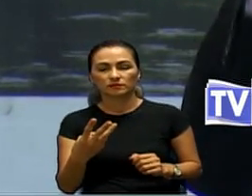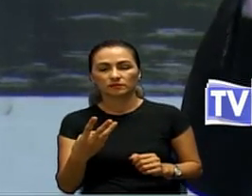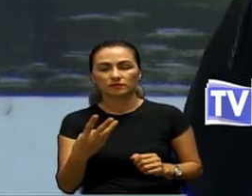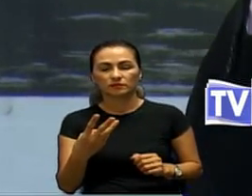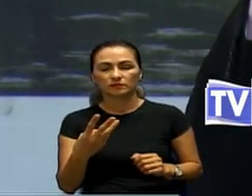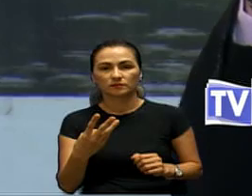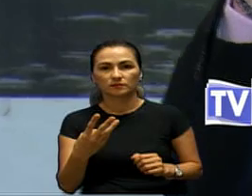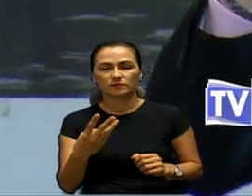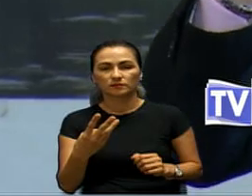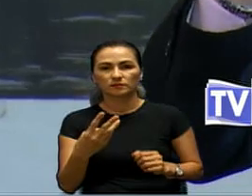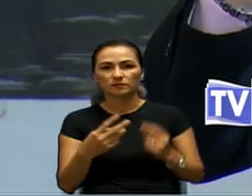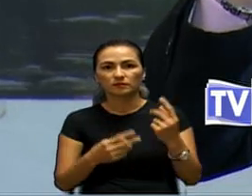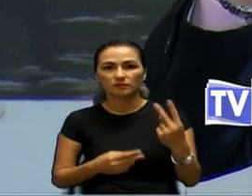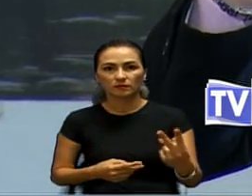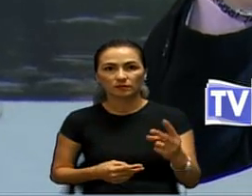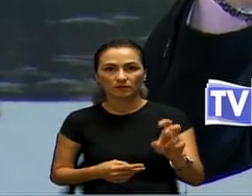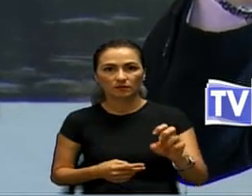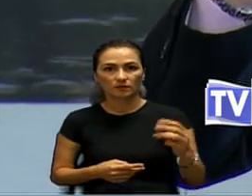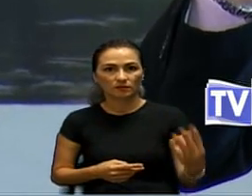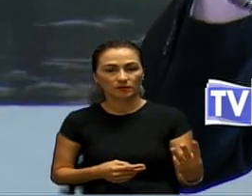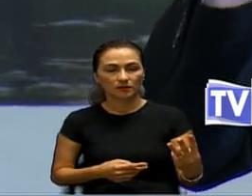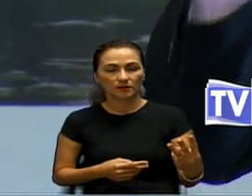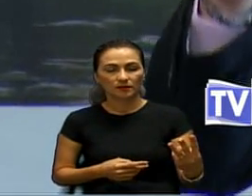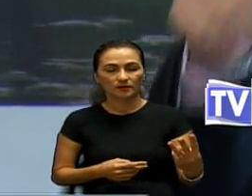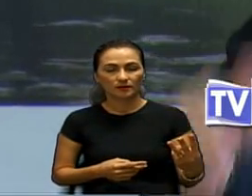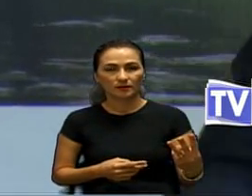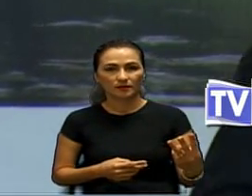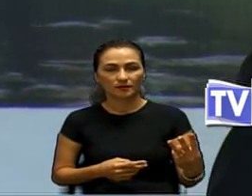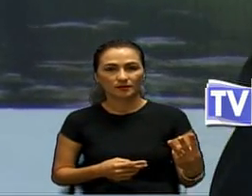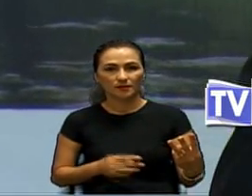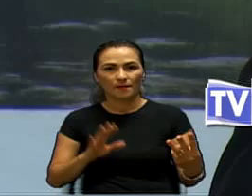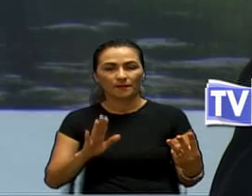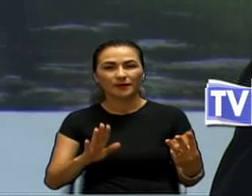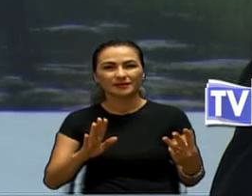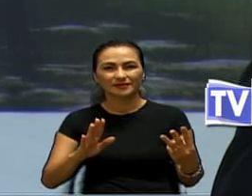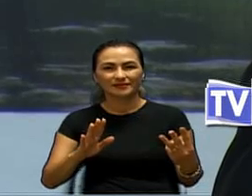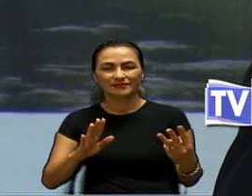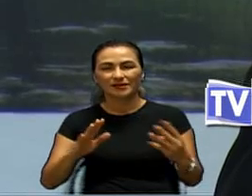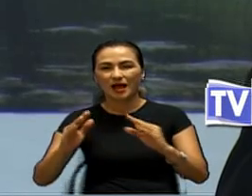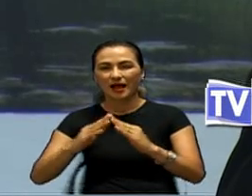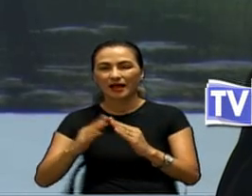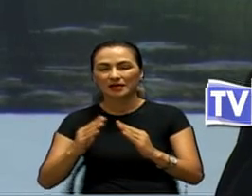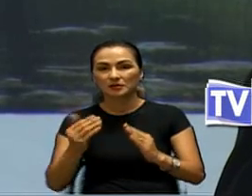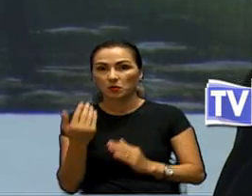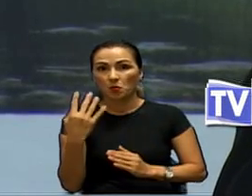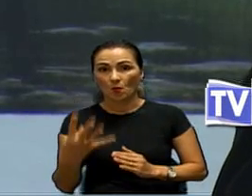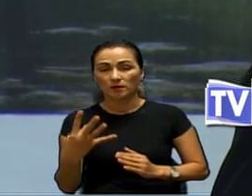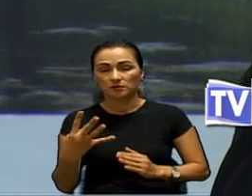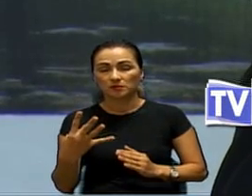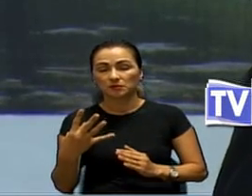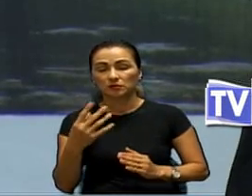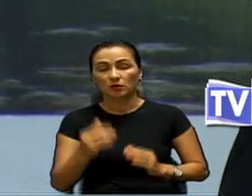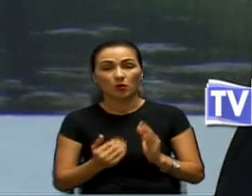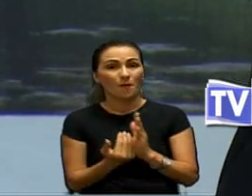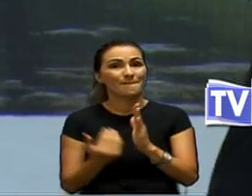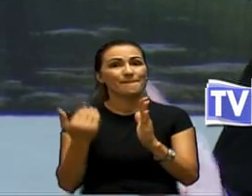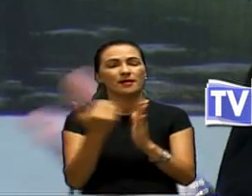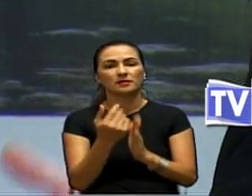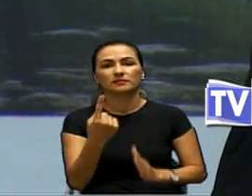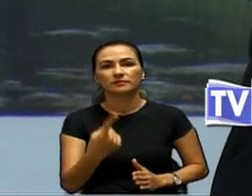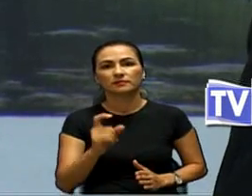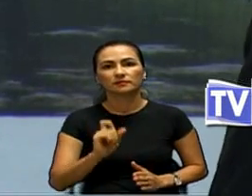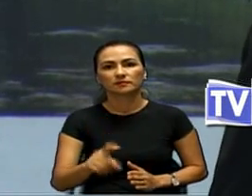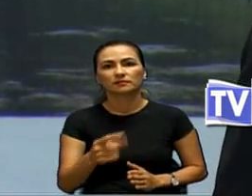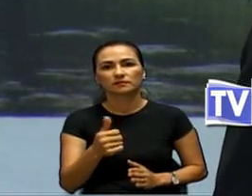de R$ 253 quando você passa para residencial 4 para R$ 1.110.